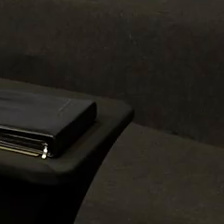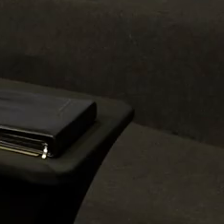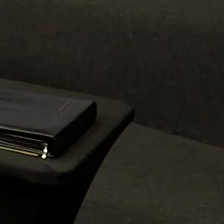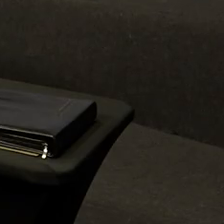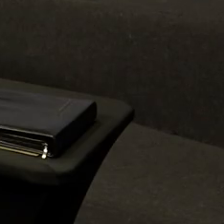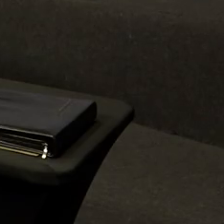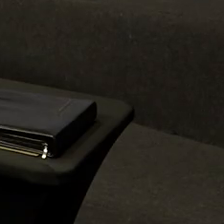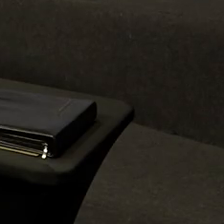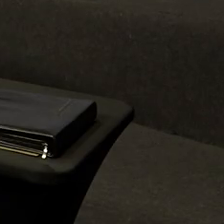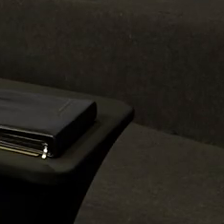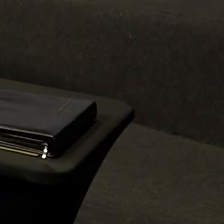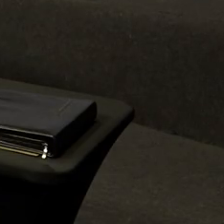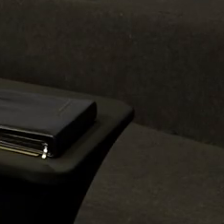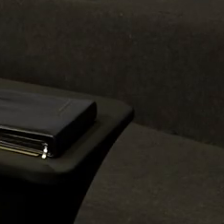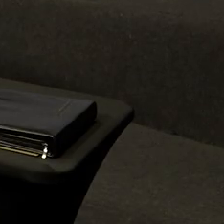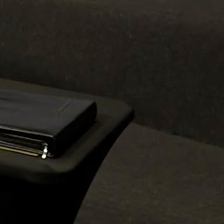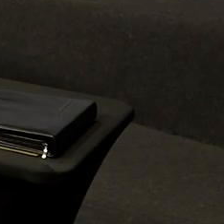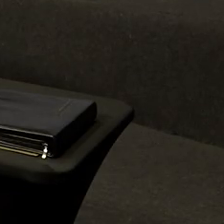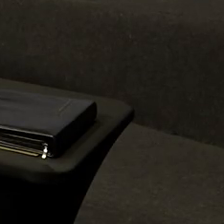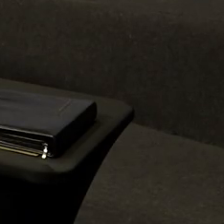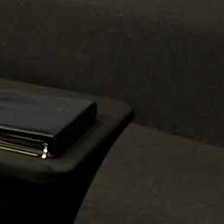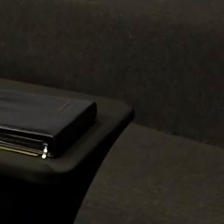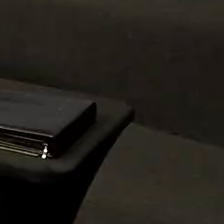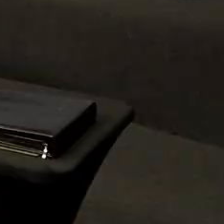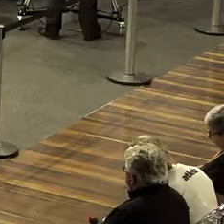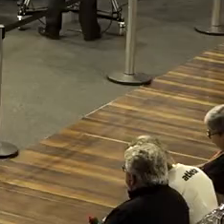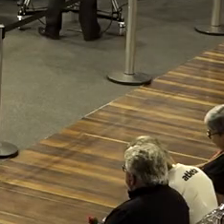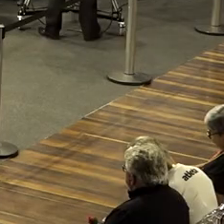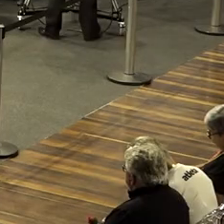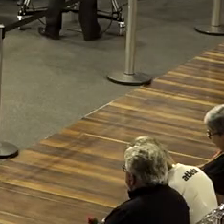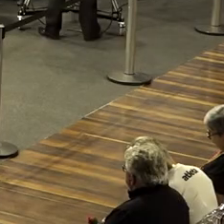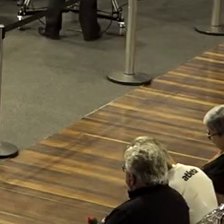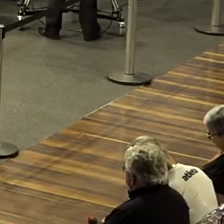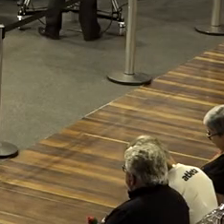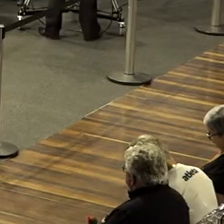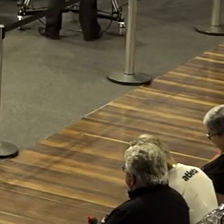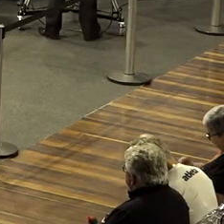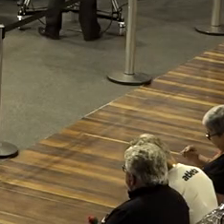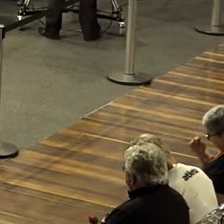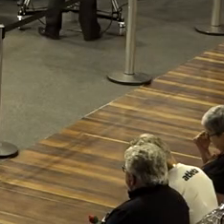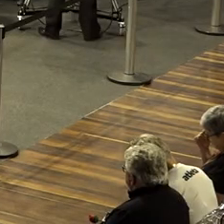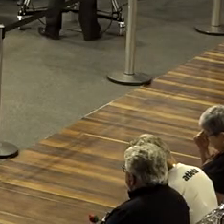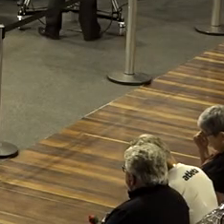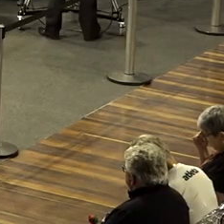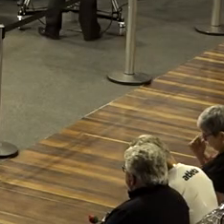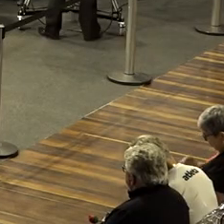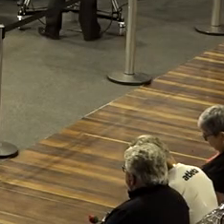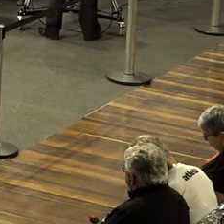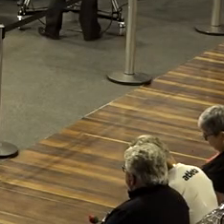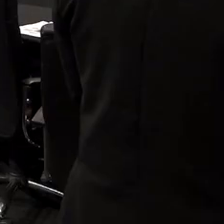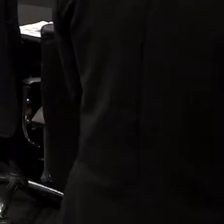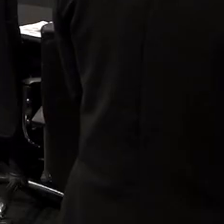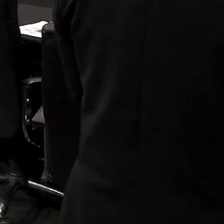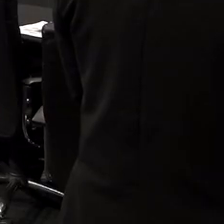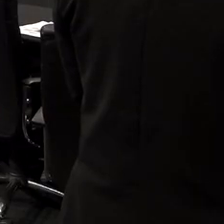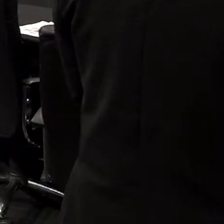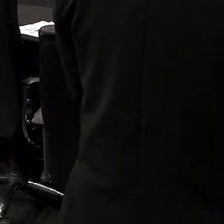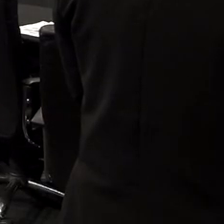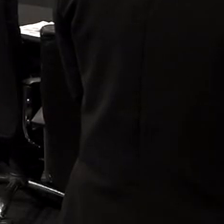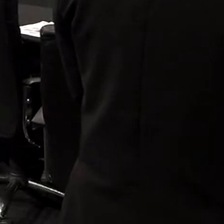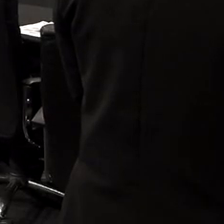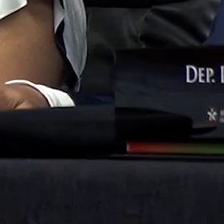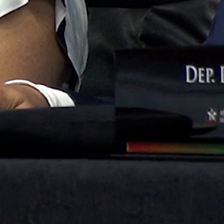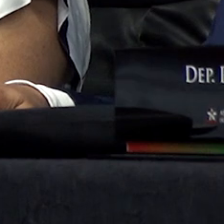diferente. Os deputados abriram espaço para o pronunciamento de representantes de entidades da sociedade civil do Vale